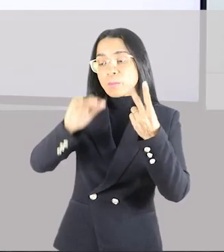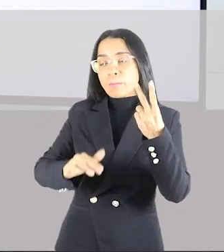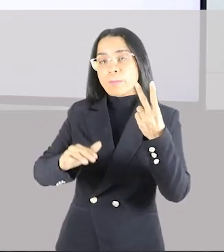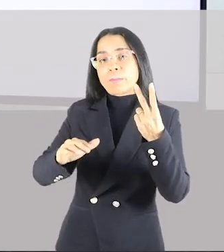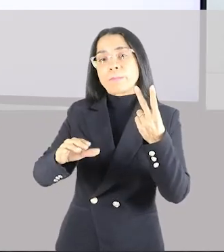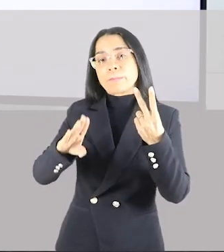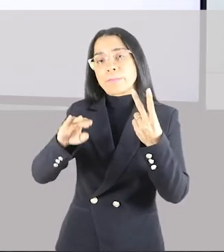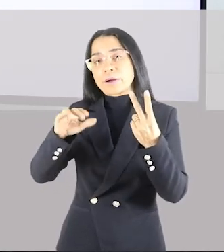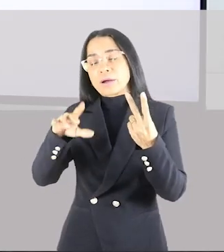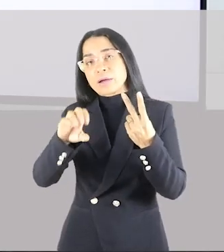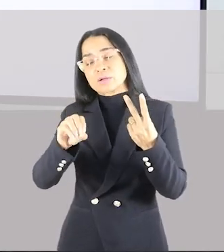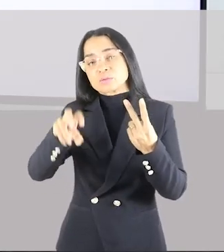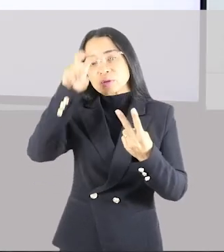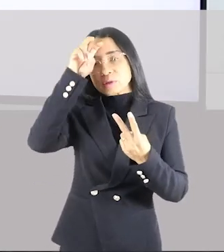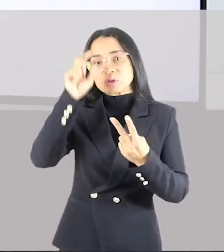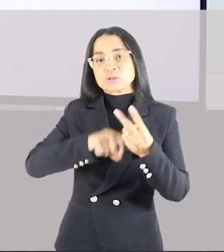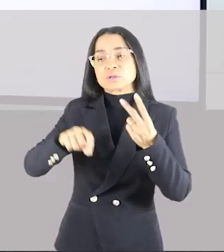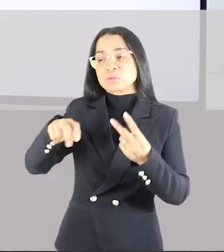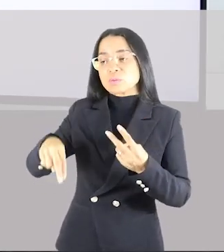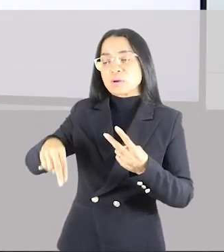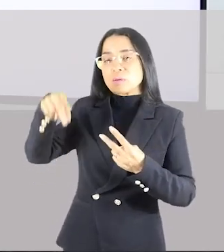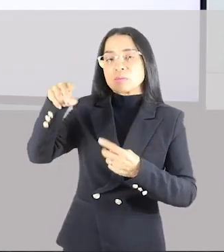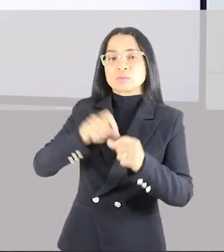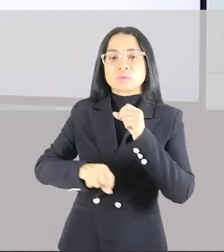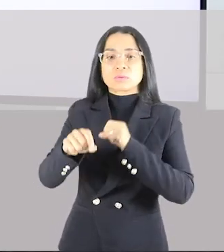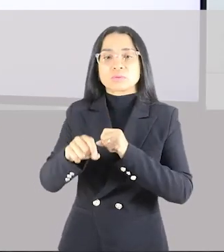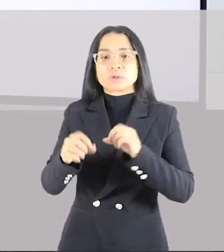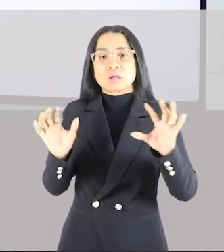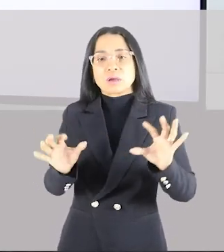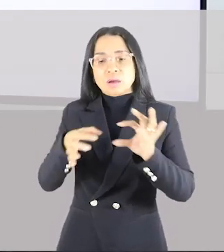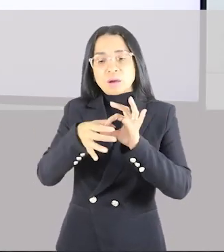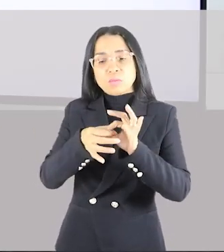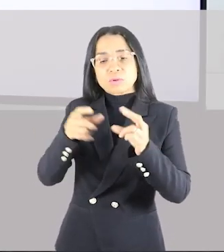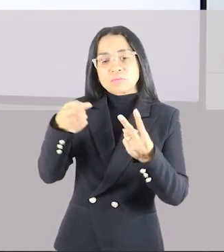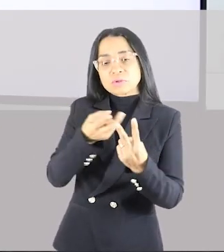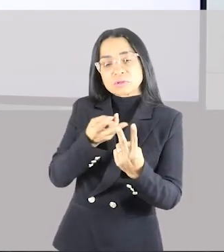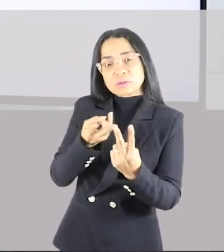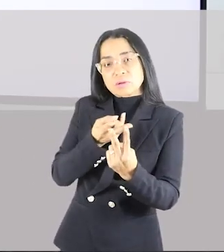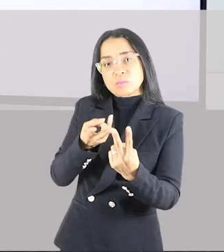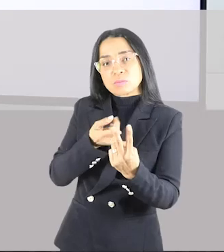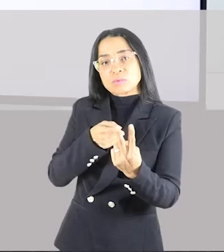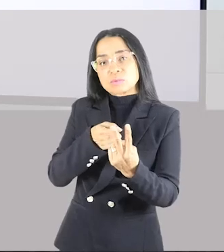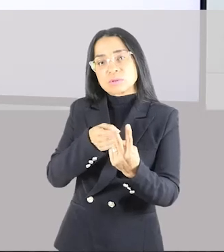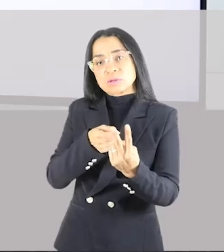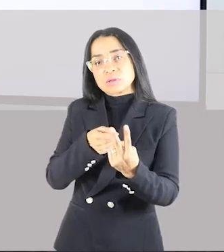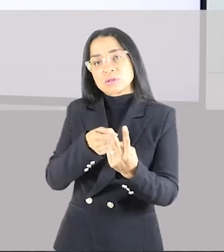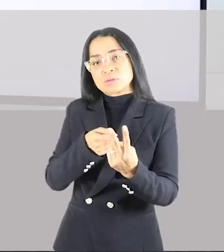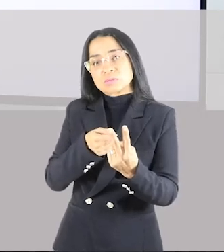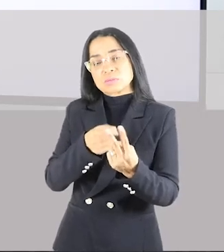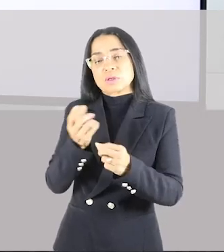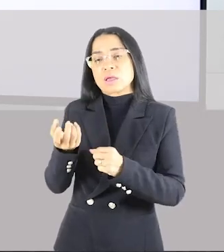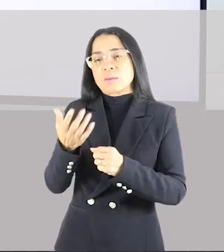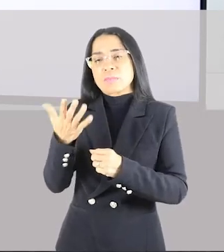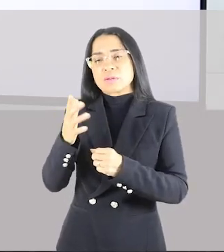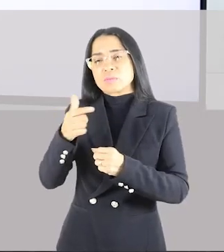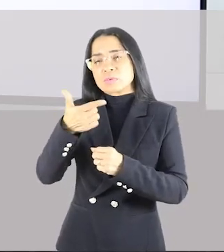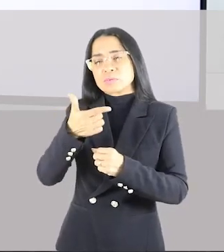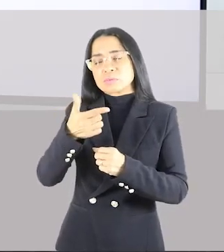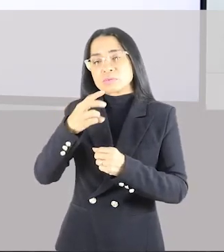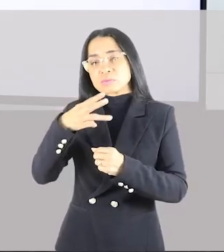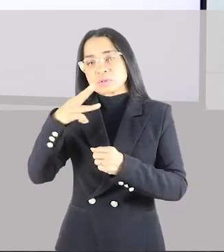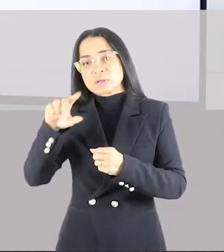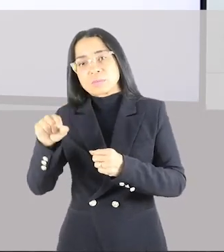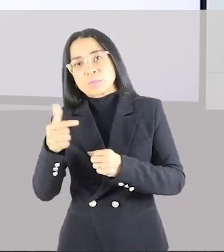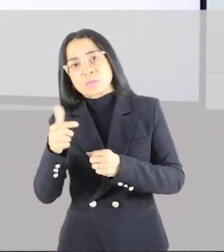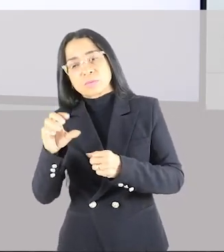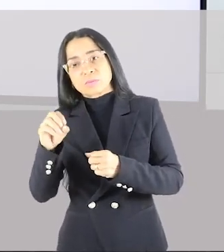A unificação desses reinos, que vai dar por volta de 3.200 a.C., é que vai dar origem a um estado teocrático, onde